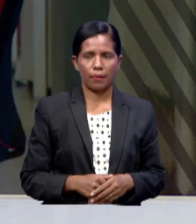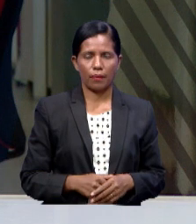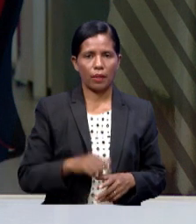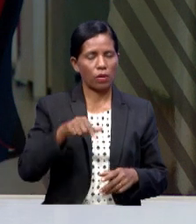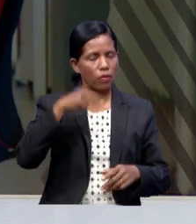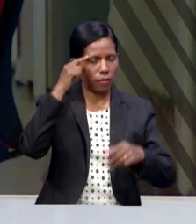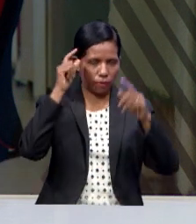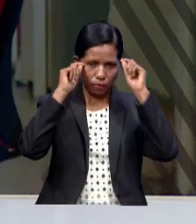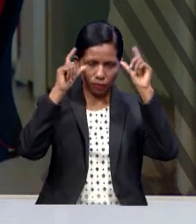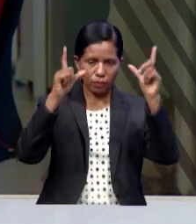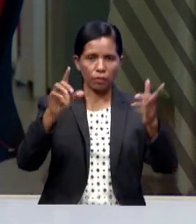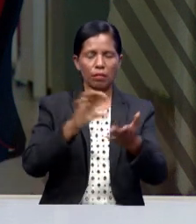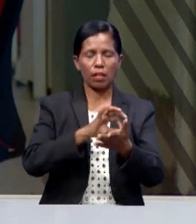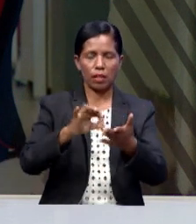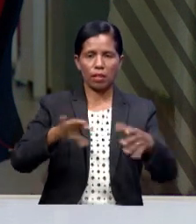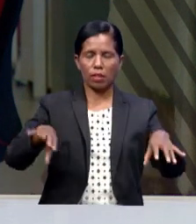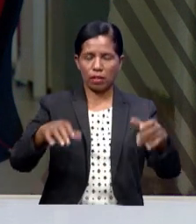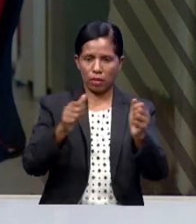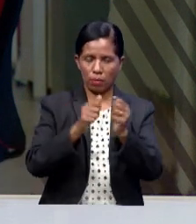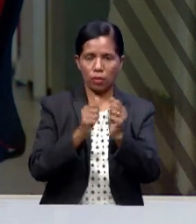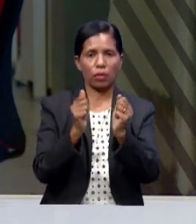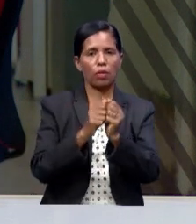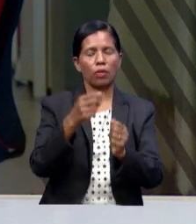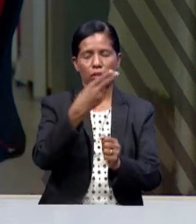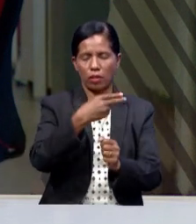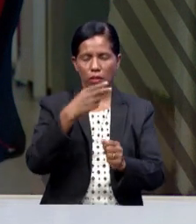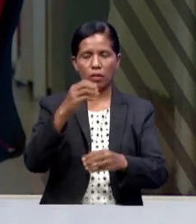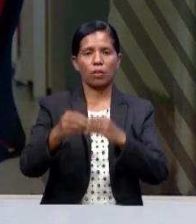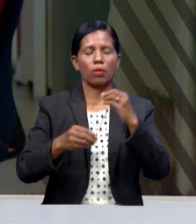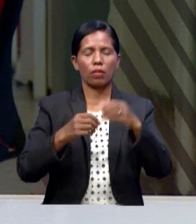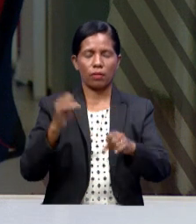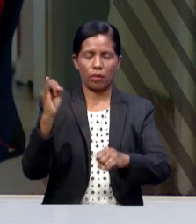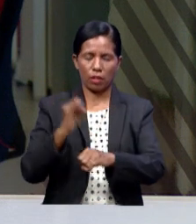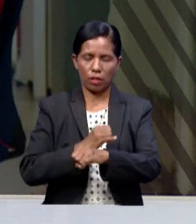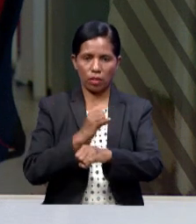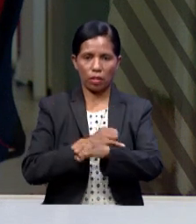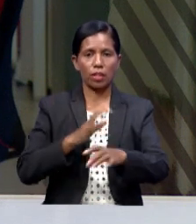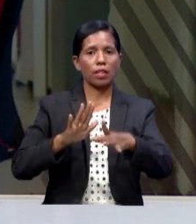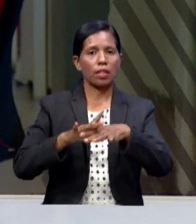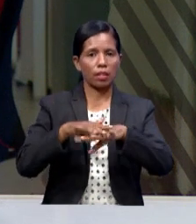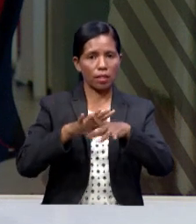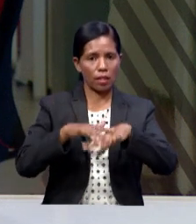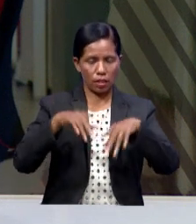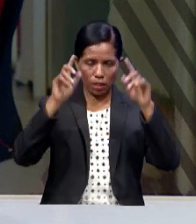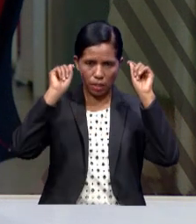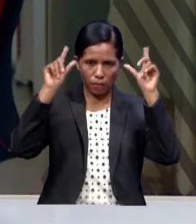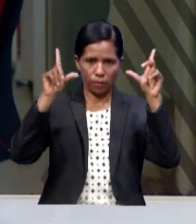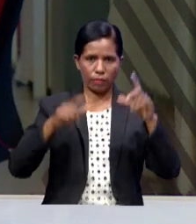Governo Timor-Leste assina acordo ho Indonésia com a indústria Tais Timor.